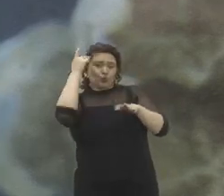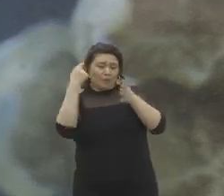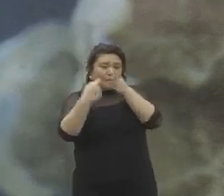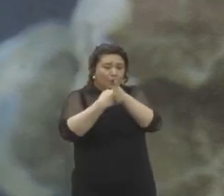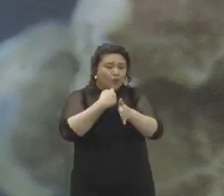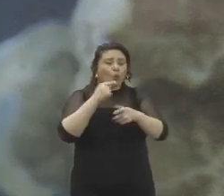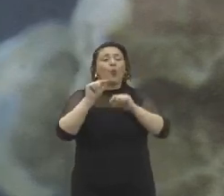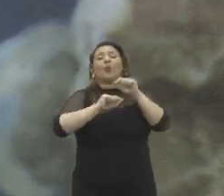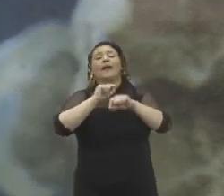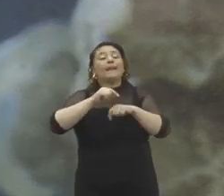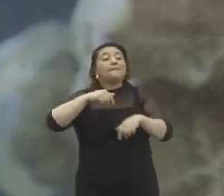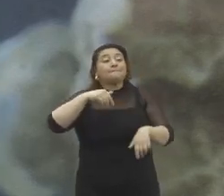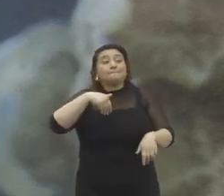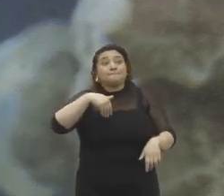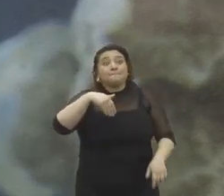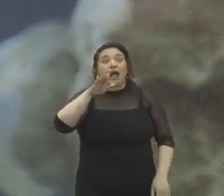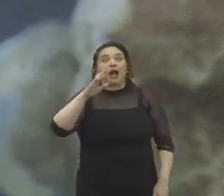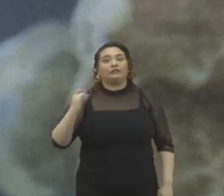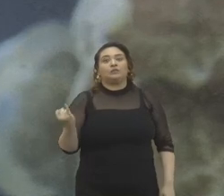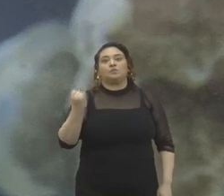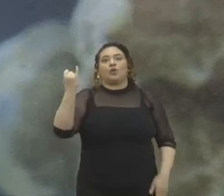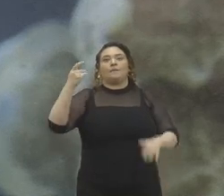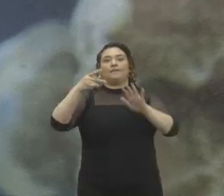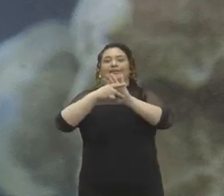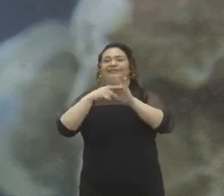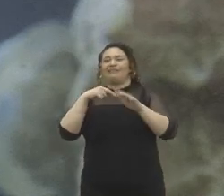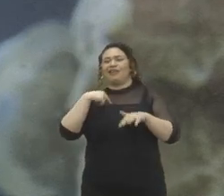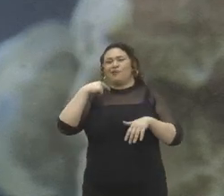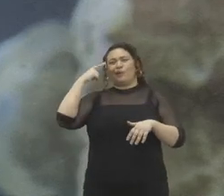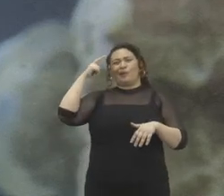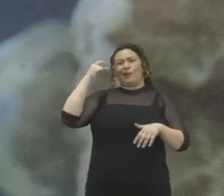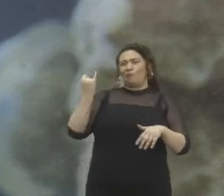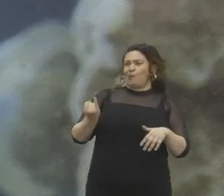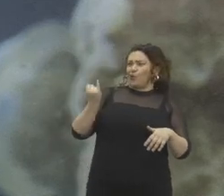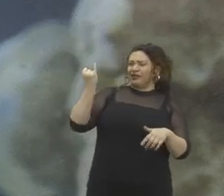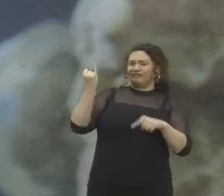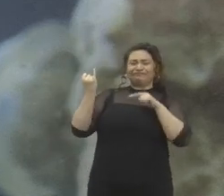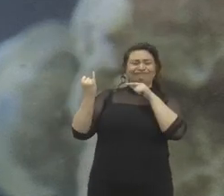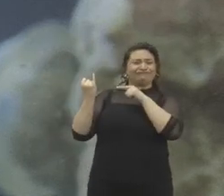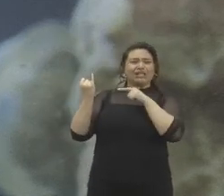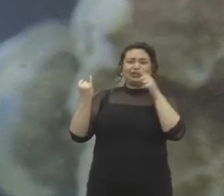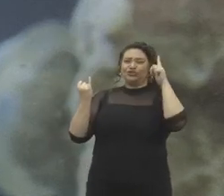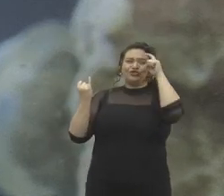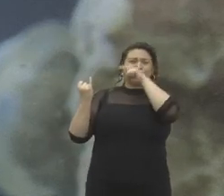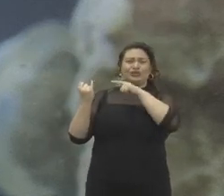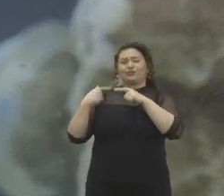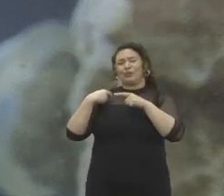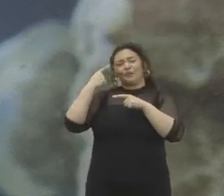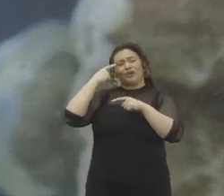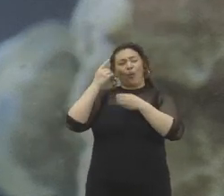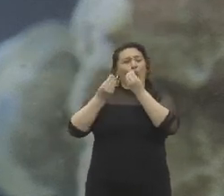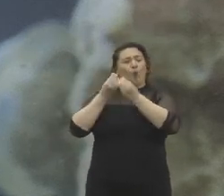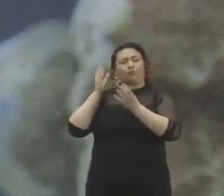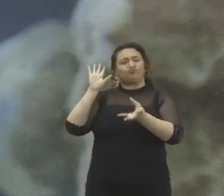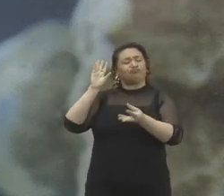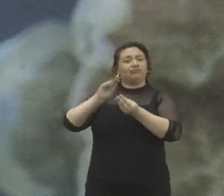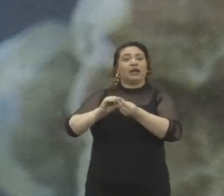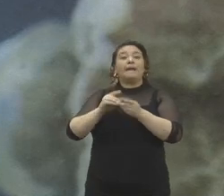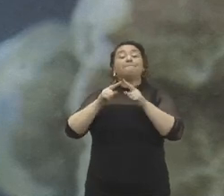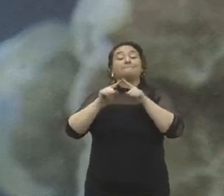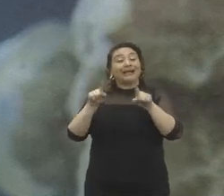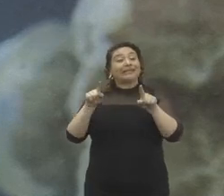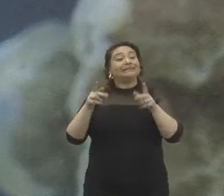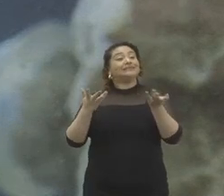de mais importante não sei de importante é difícil a gente eh eh estabelecer parâmetros para isso mas aquilo que mais me